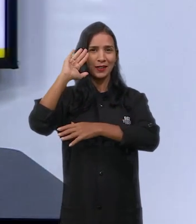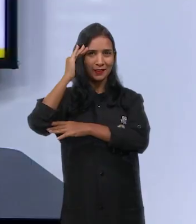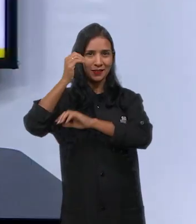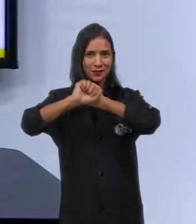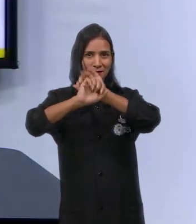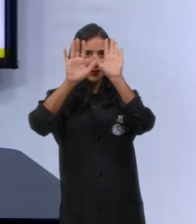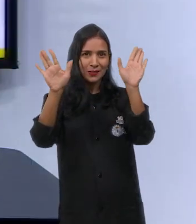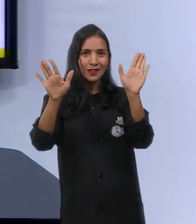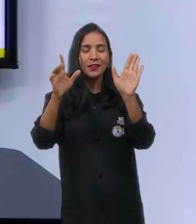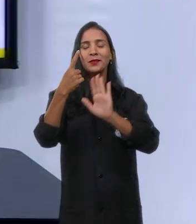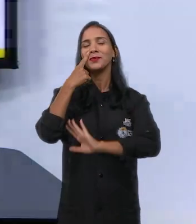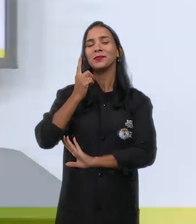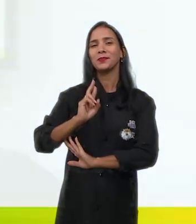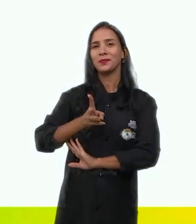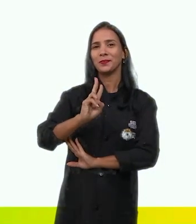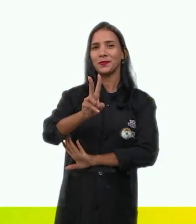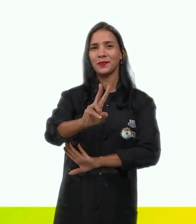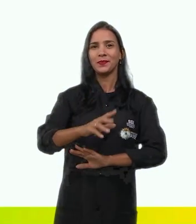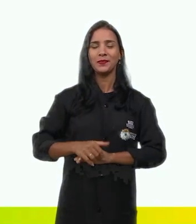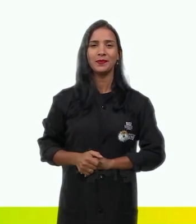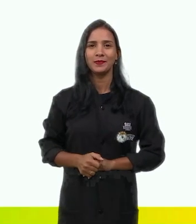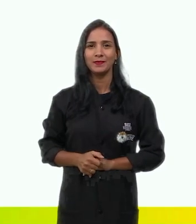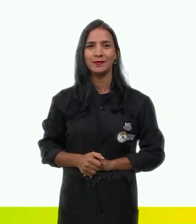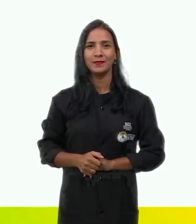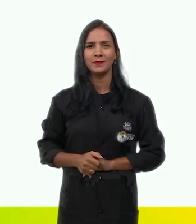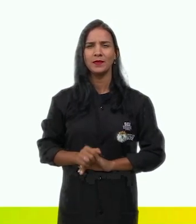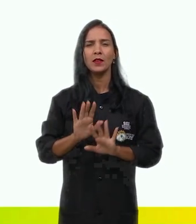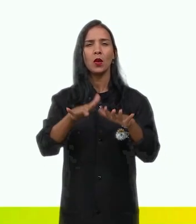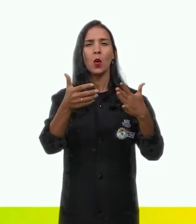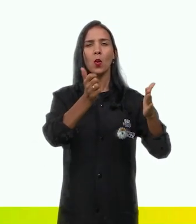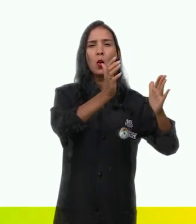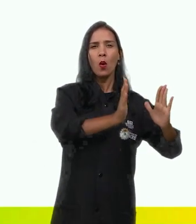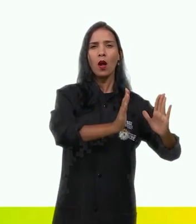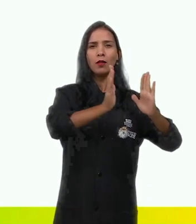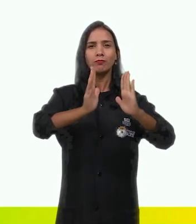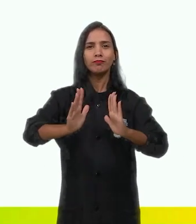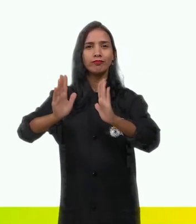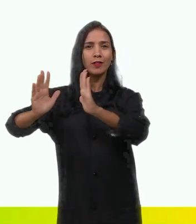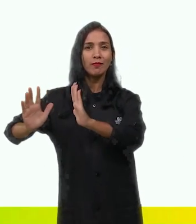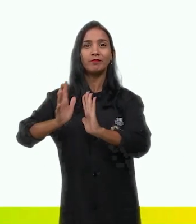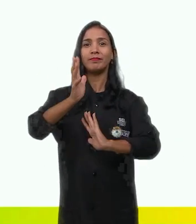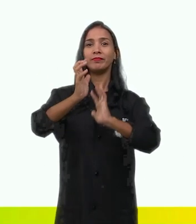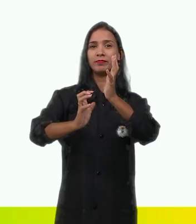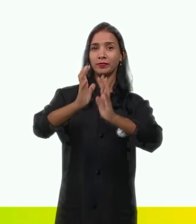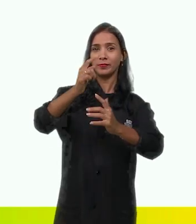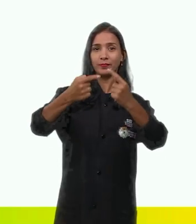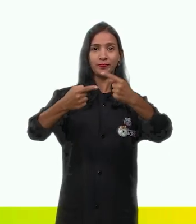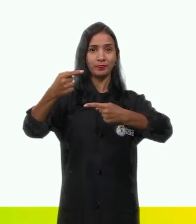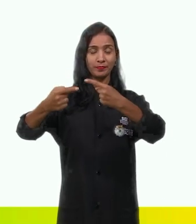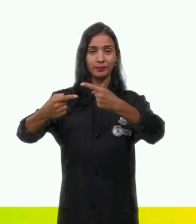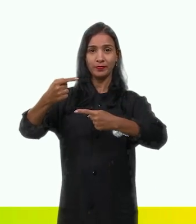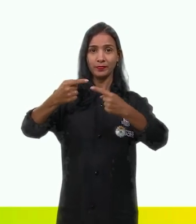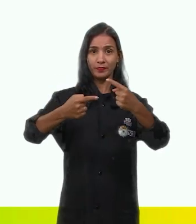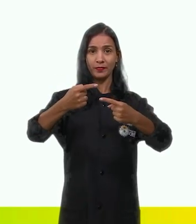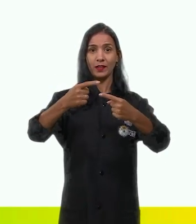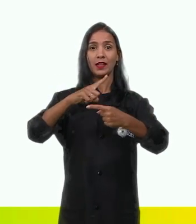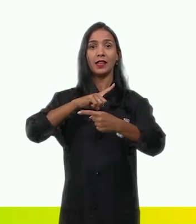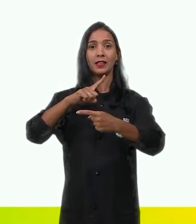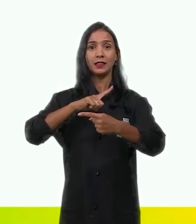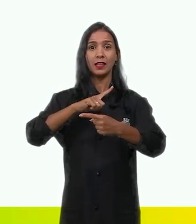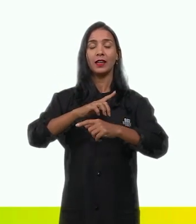frente. Quais são as fases das revoluções, dessas revoluções políticas? Quais são suas